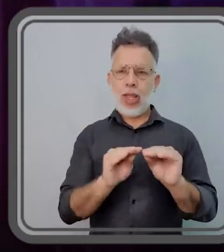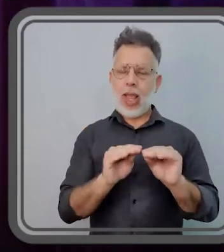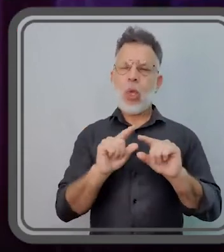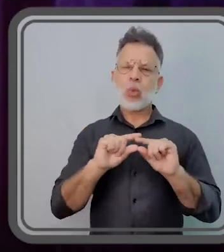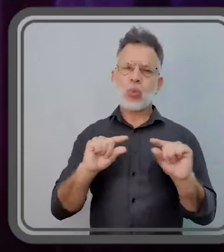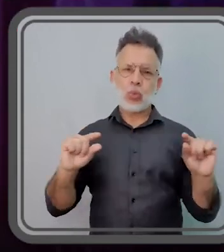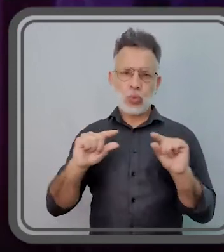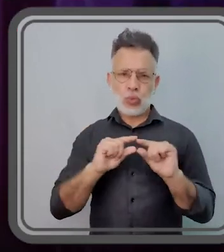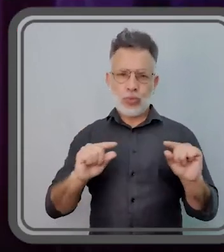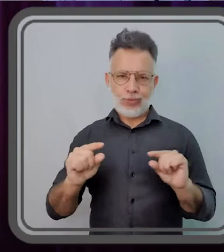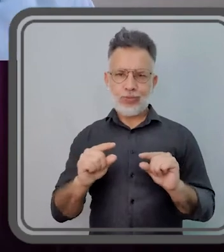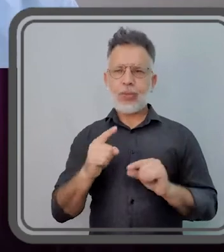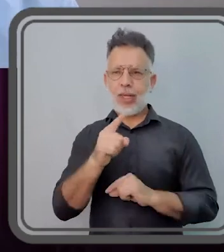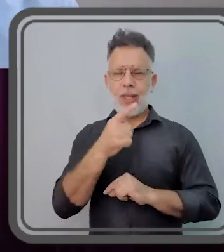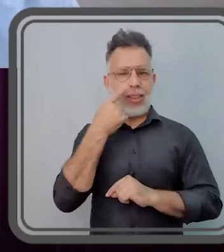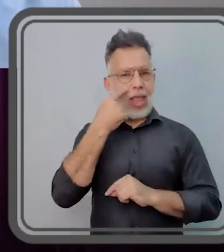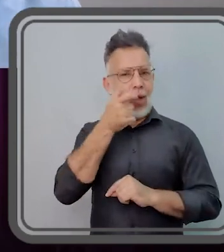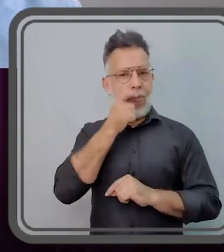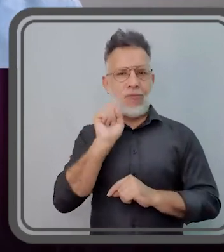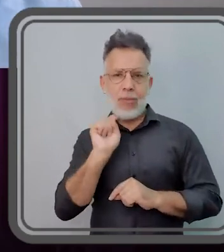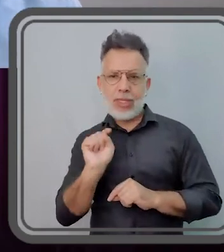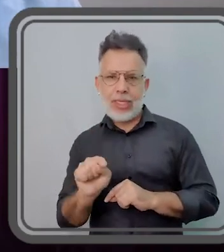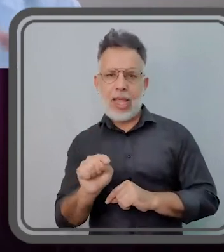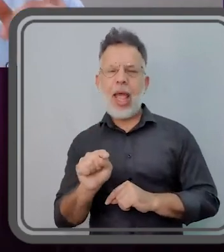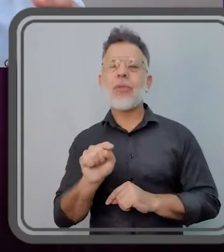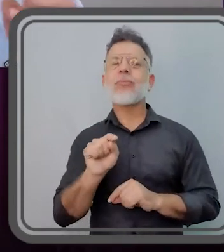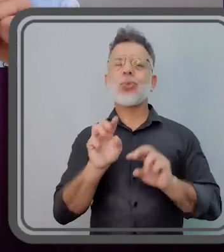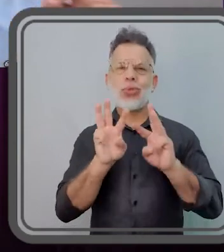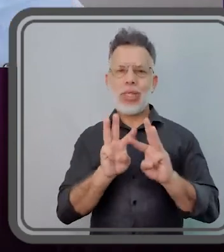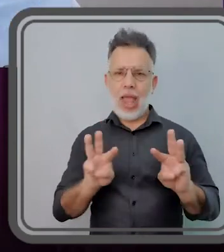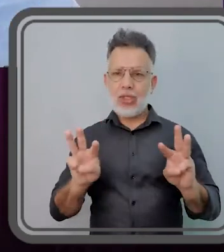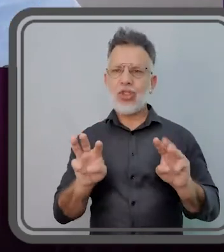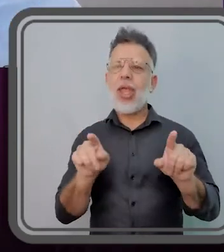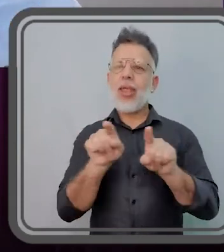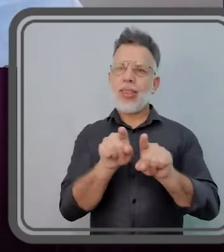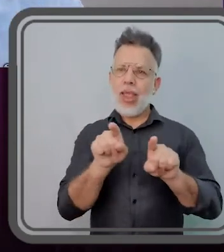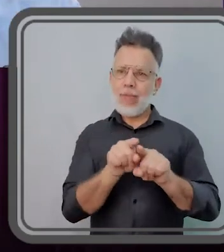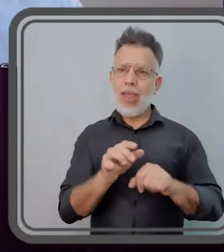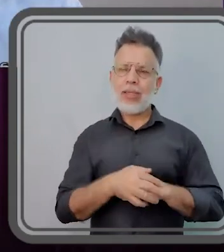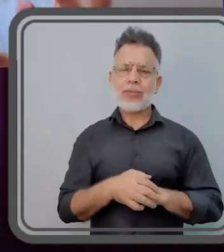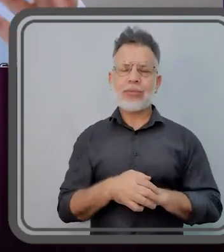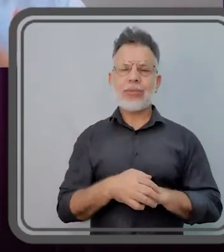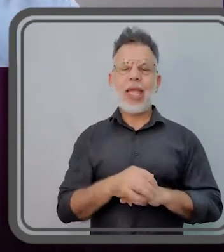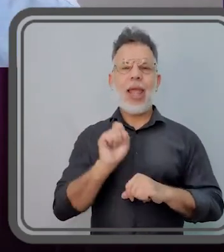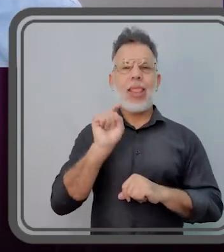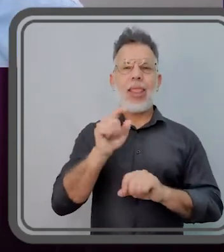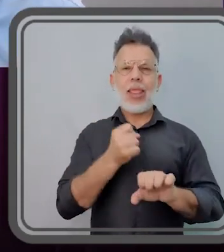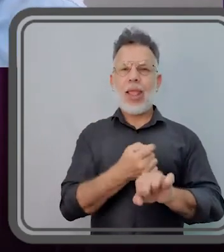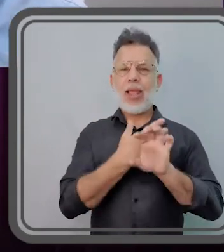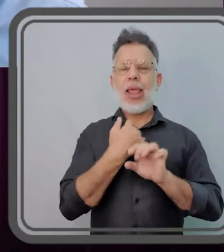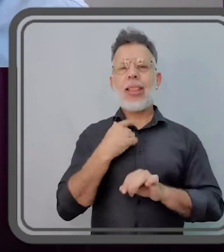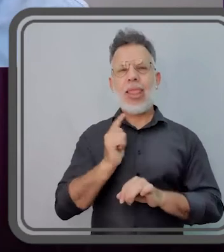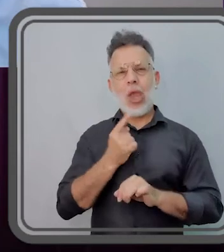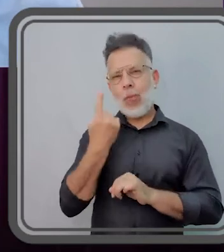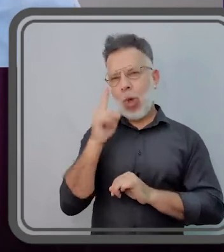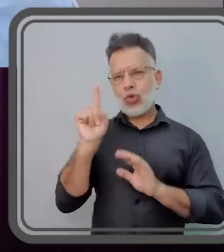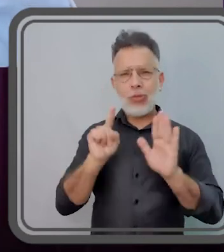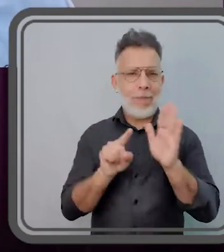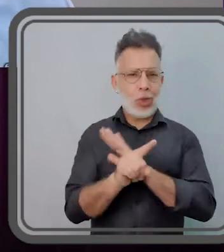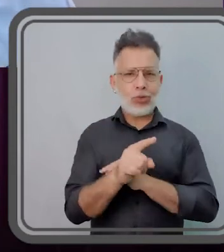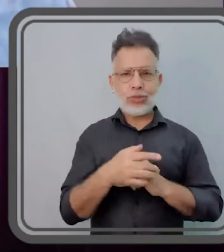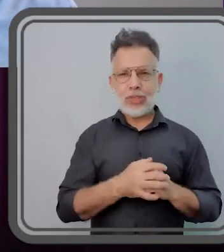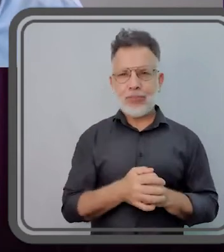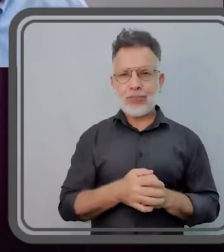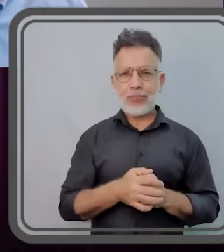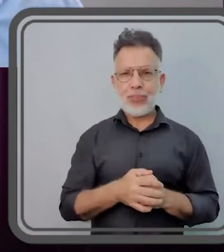está acompanhando vai poder clicar no site aqui, né, durante a transmissão e também na tela. Tem uma última pergunta aqui para,